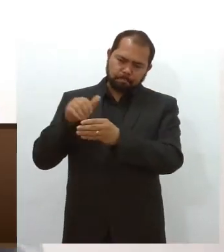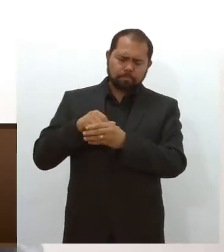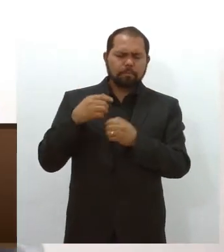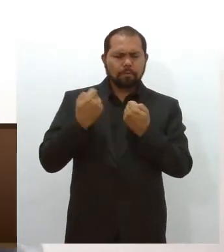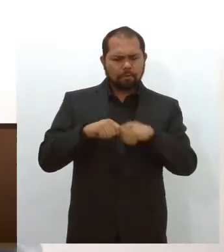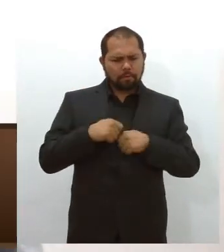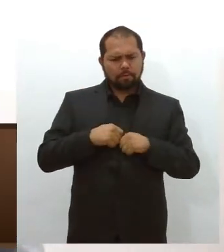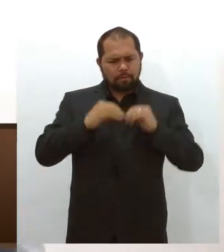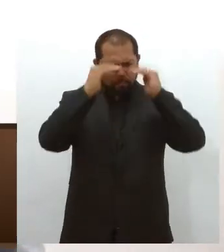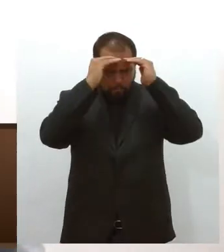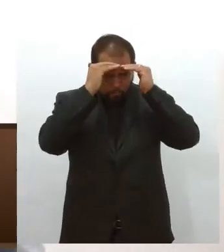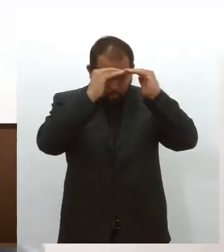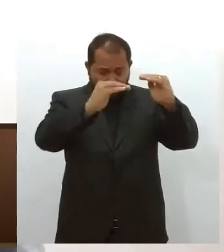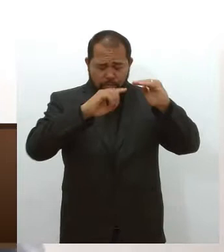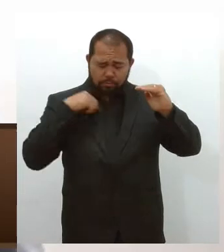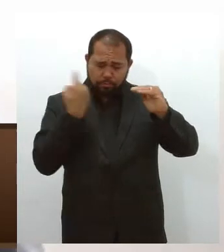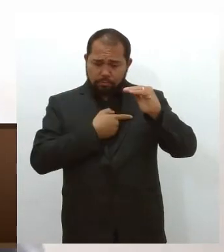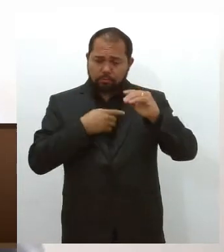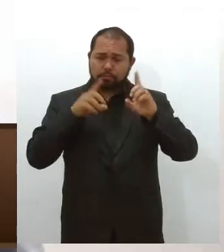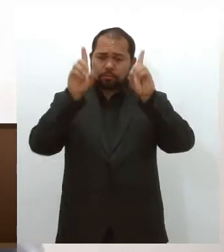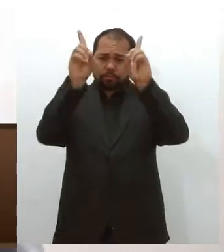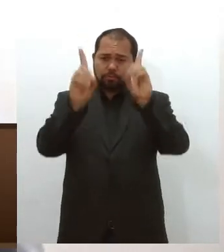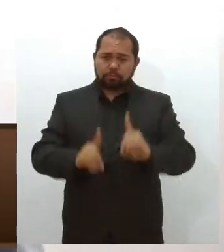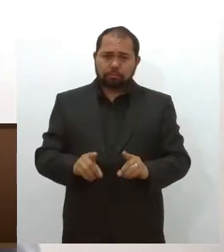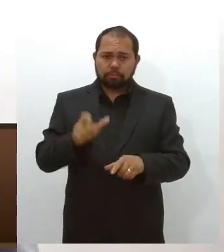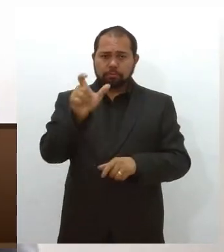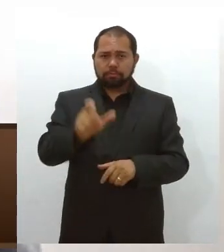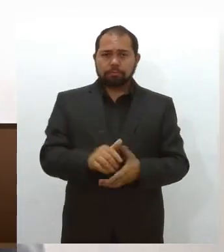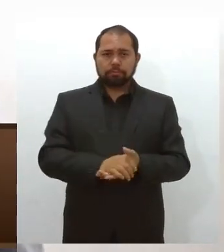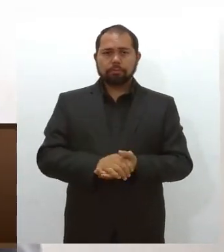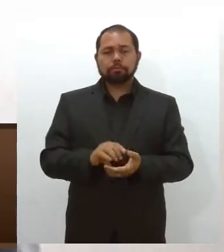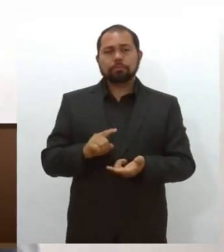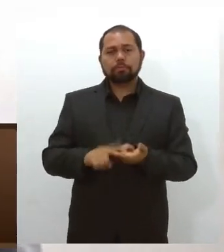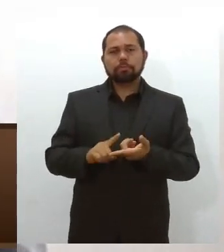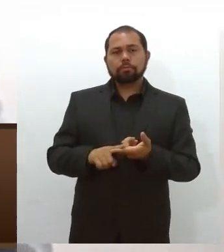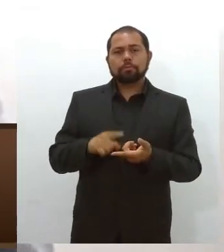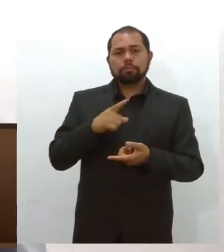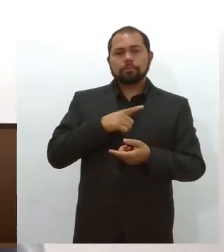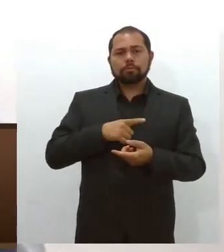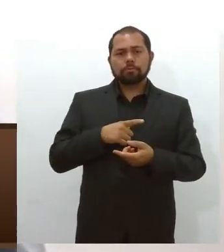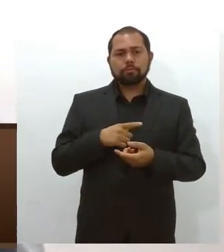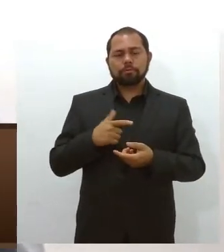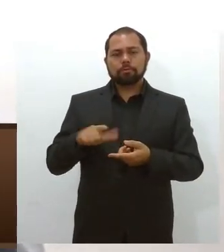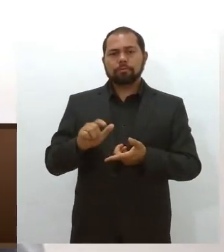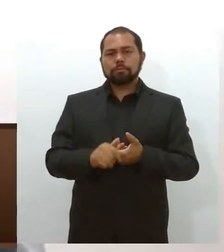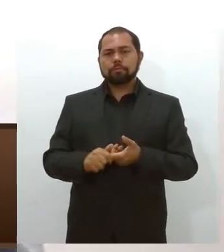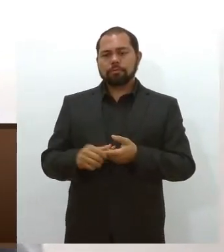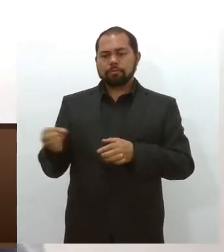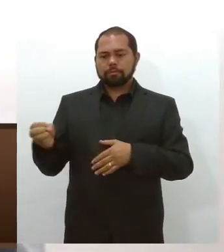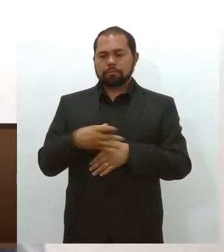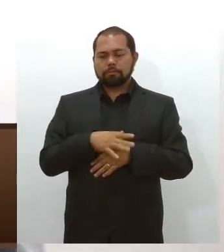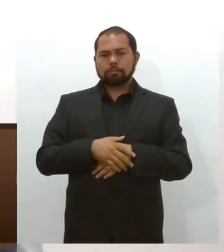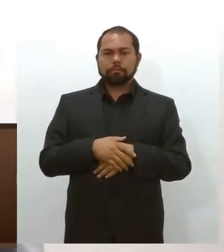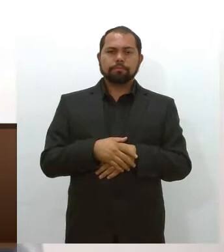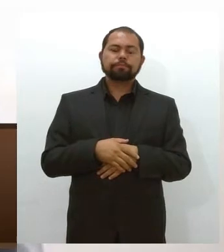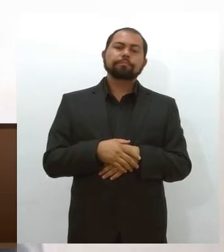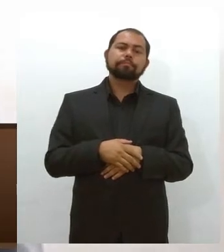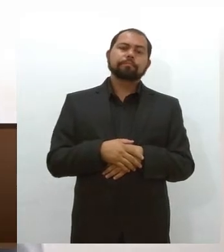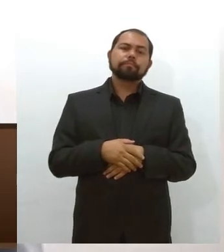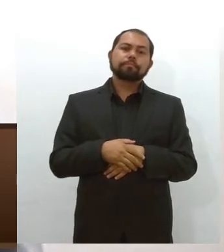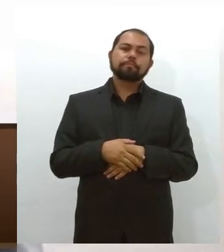com deficiência. Além disso, nós temos outras novidades em termos